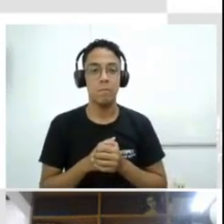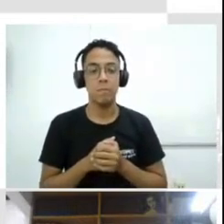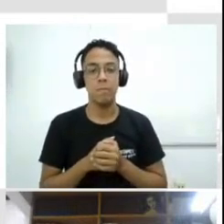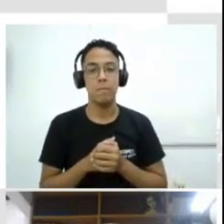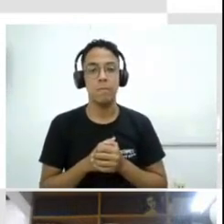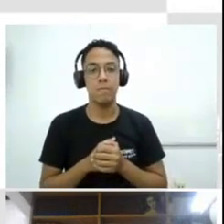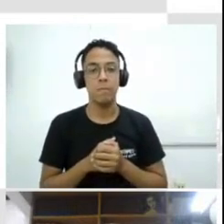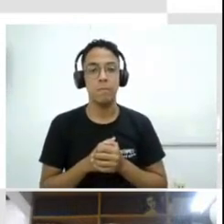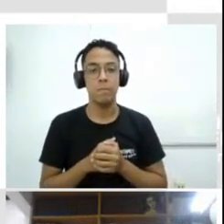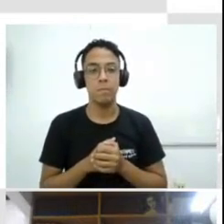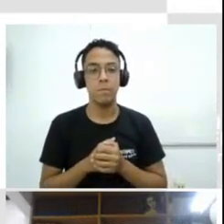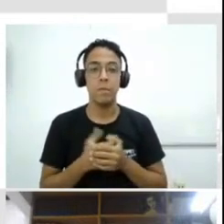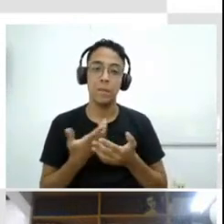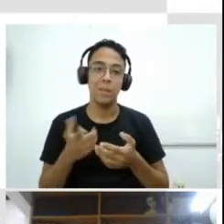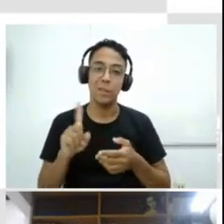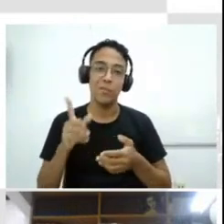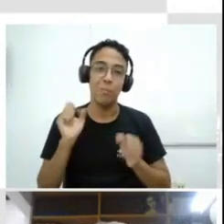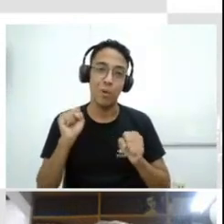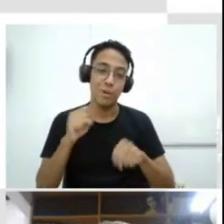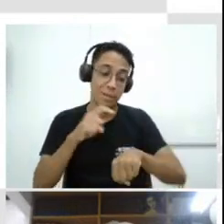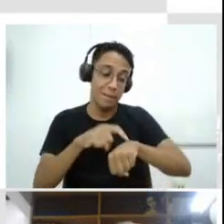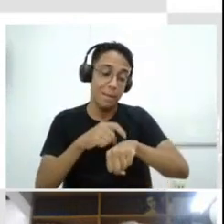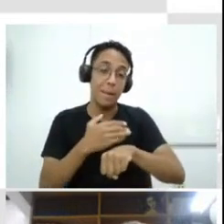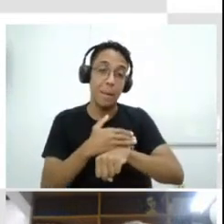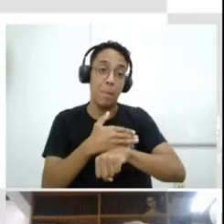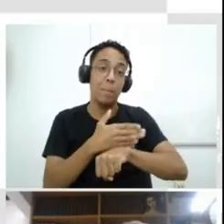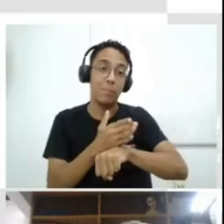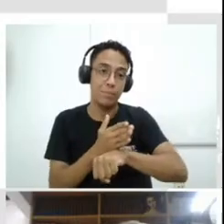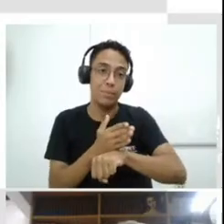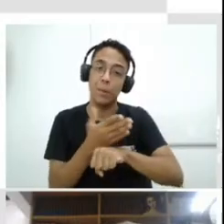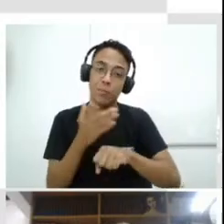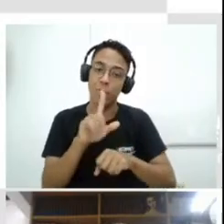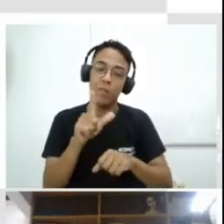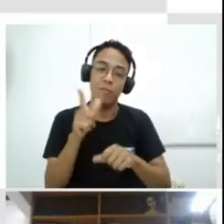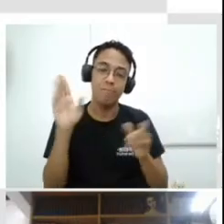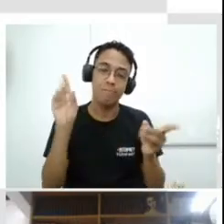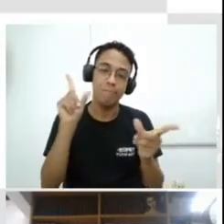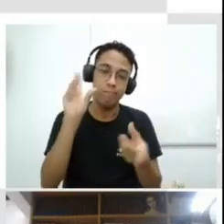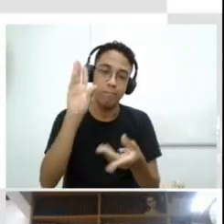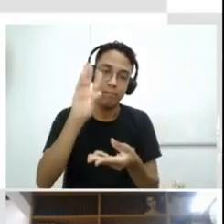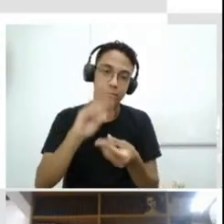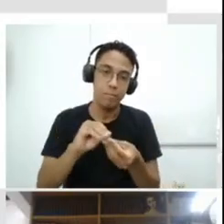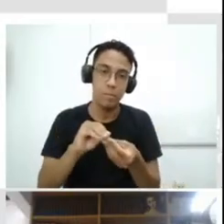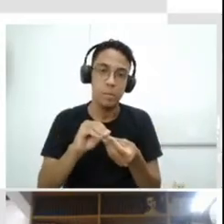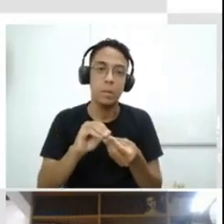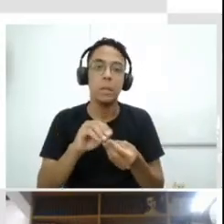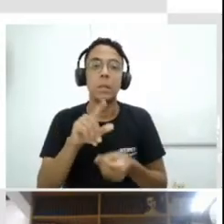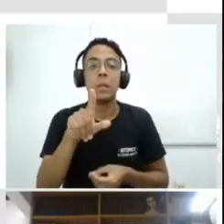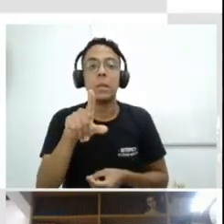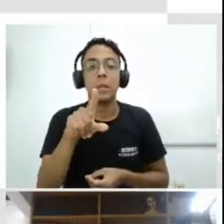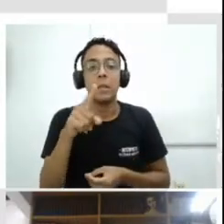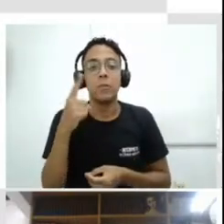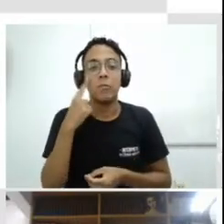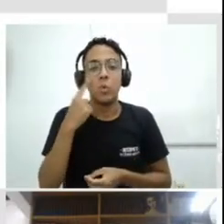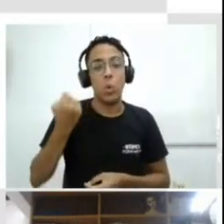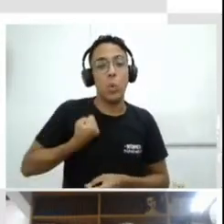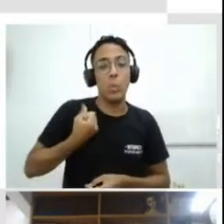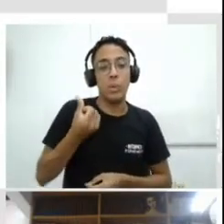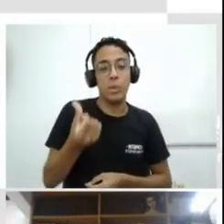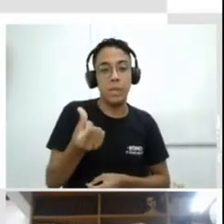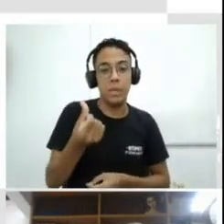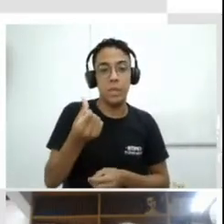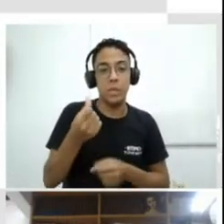não respeita o nosso horário. O item 6, portanto, um aquecimento de ao menos 3 graus Celsius na segunda metade do século XXI